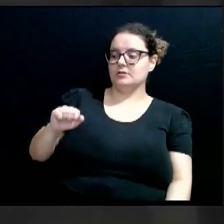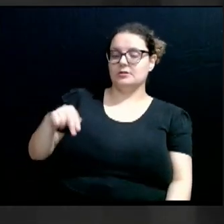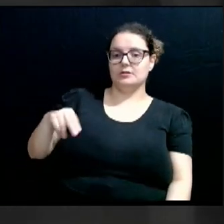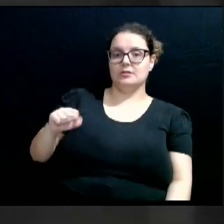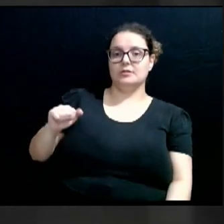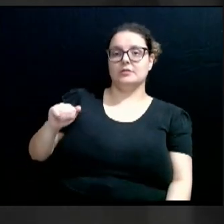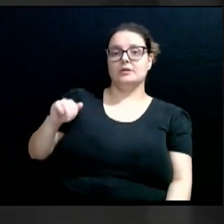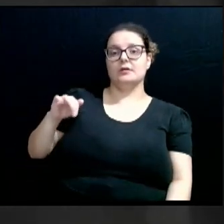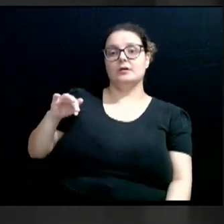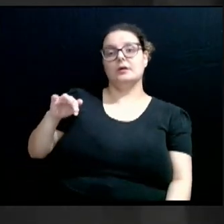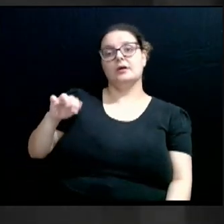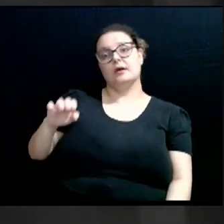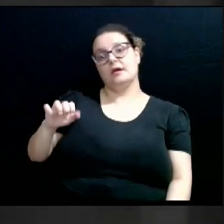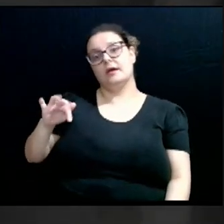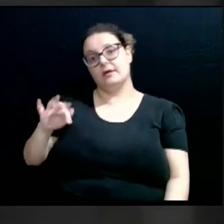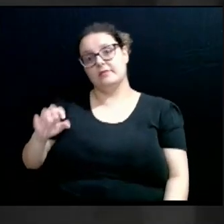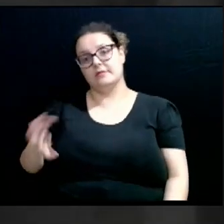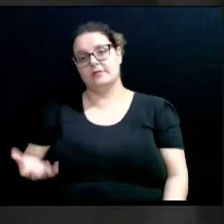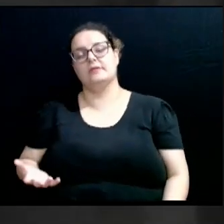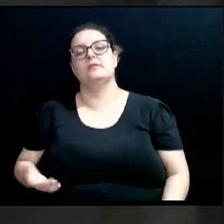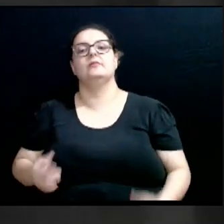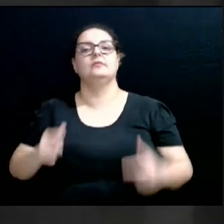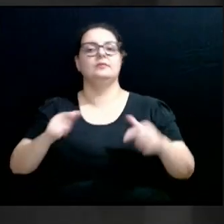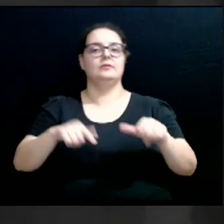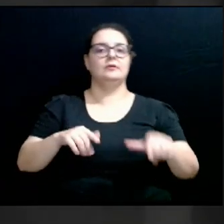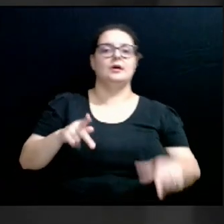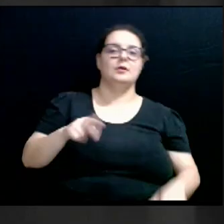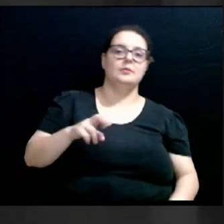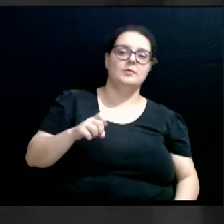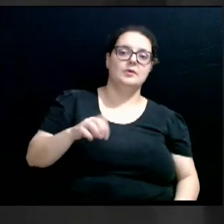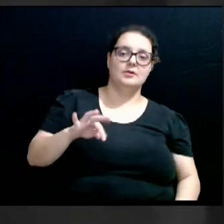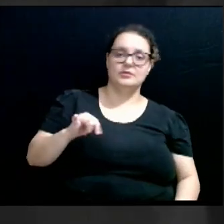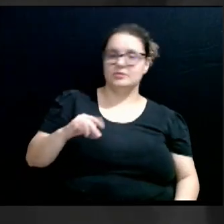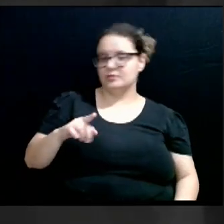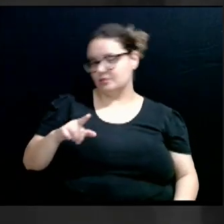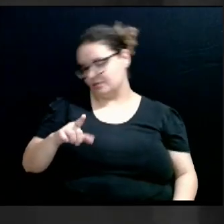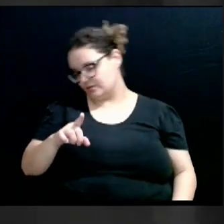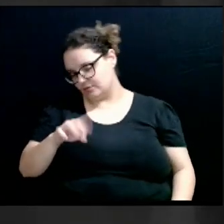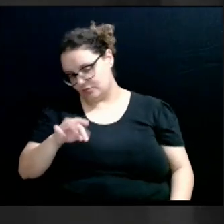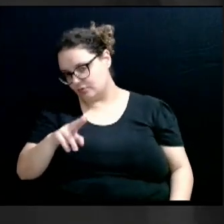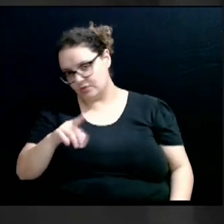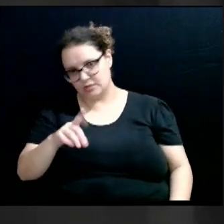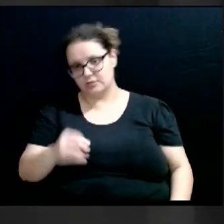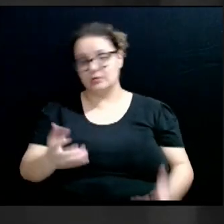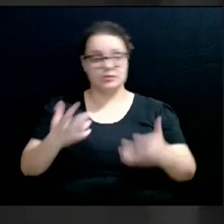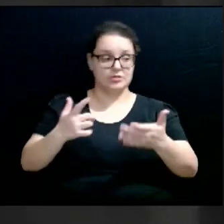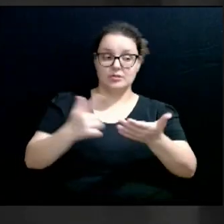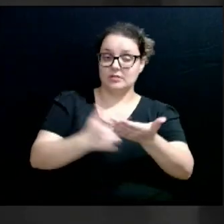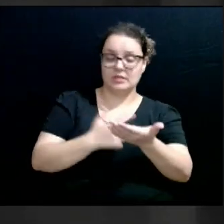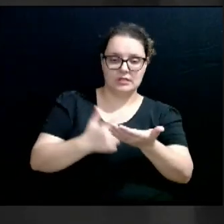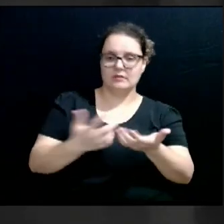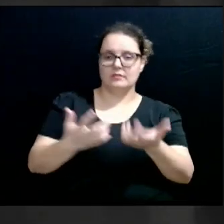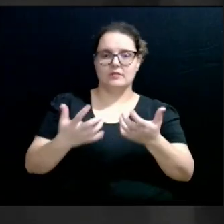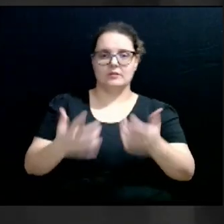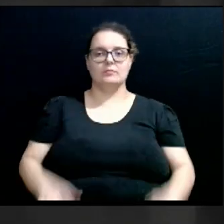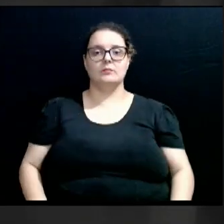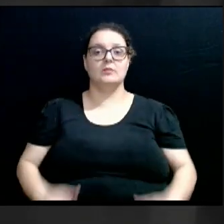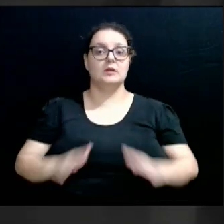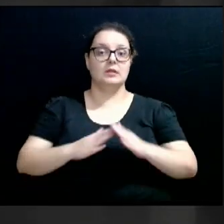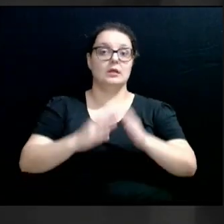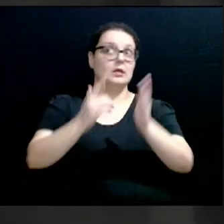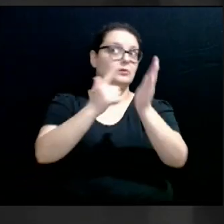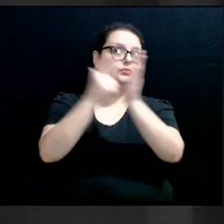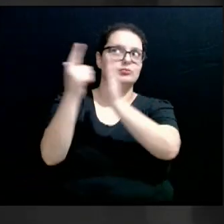né? Porque a gente queria ter livros e assim em casa tinha muito, então era muito natural para